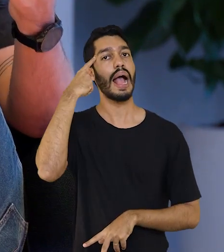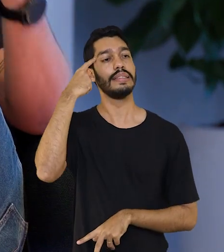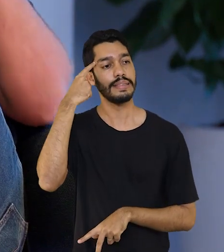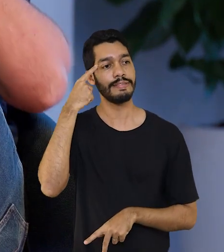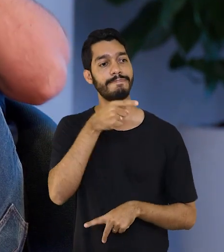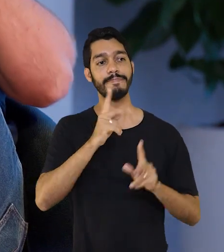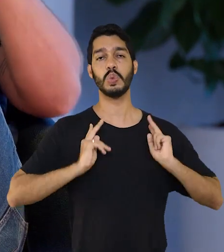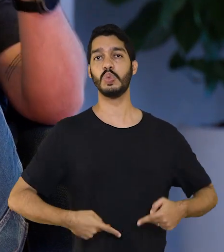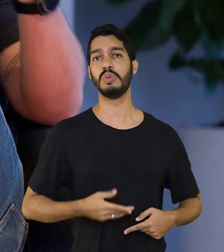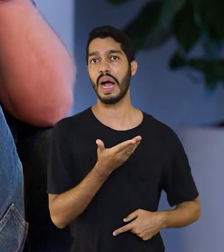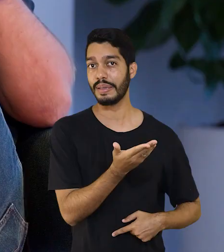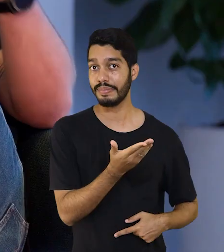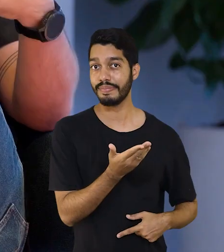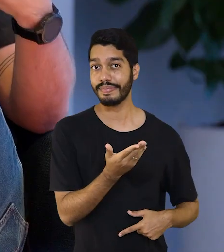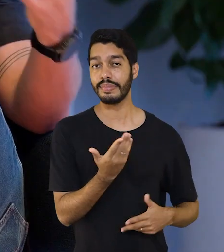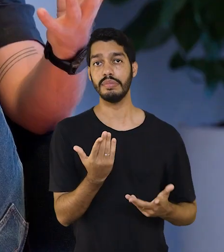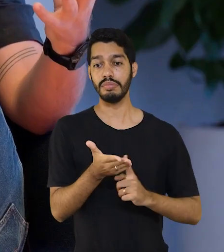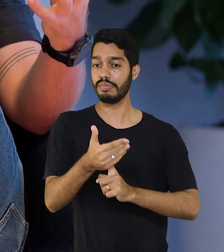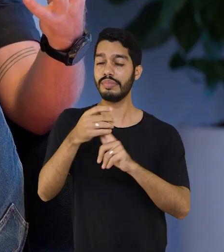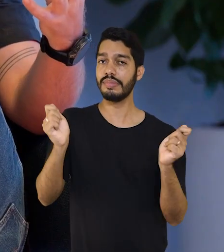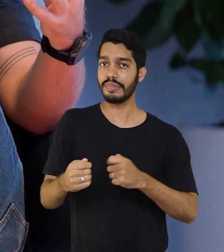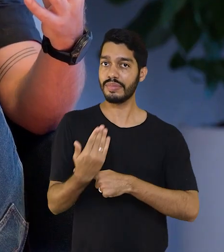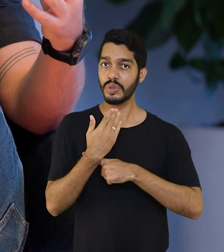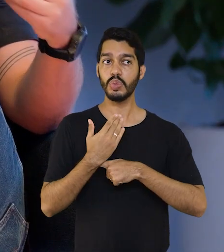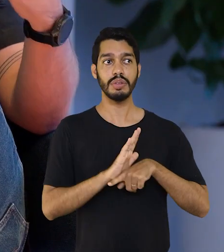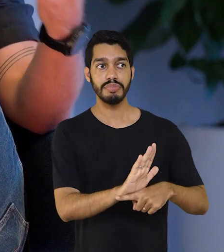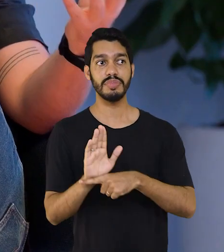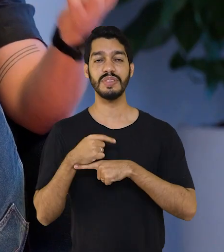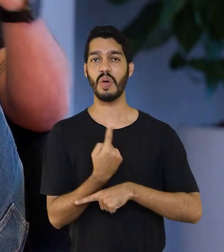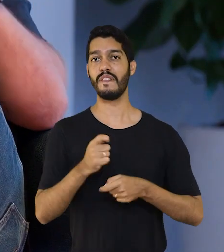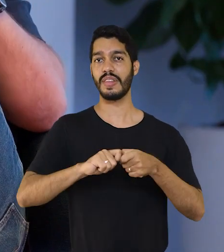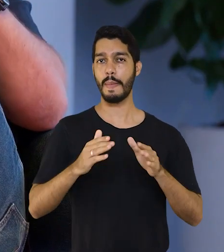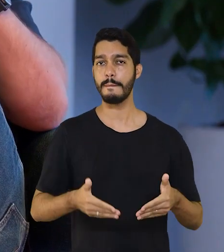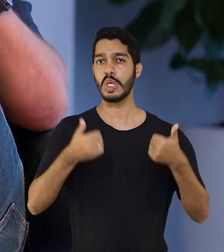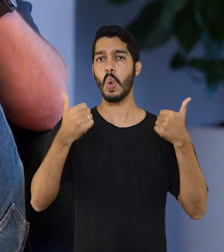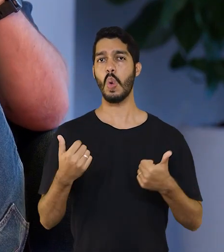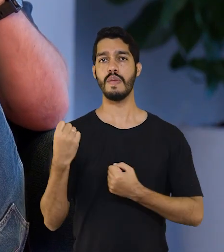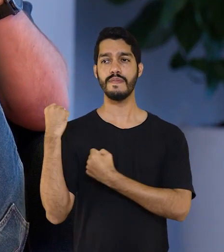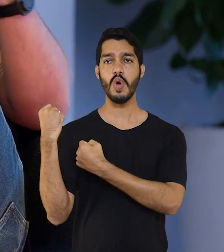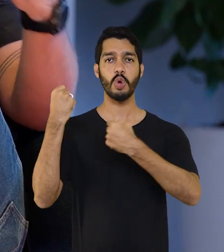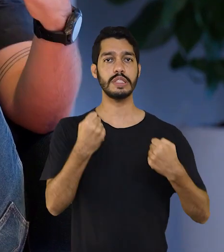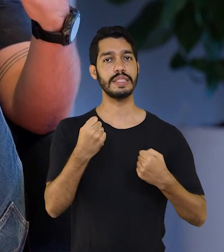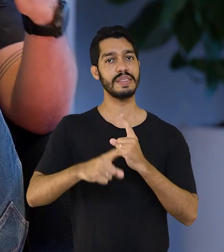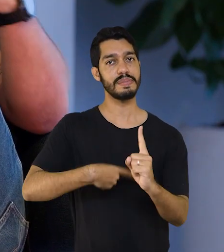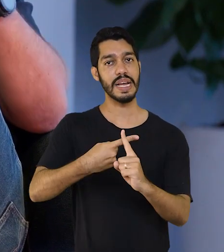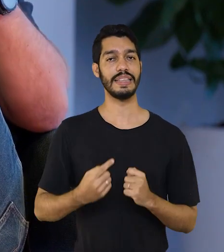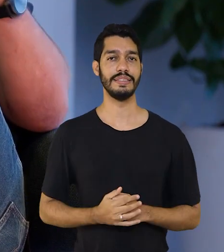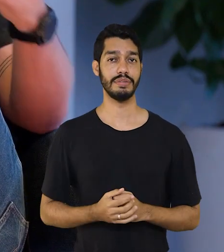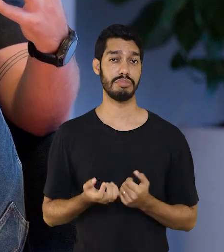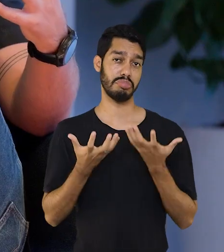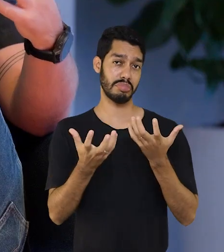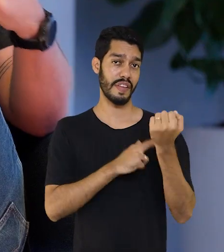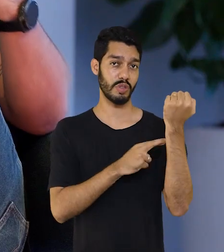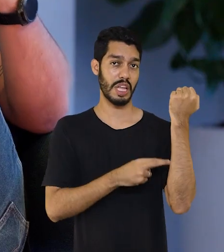e relevante, foi a gente partir do olhar humano e pensar como a tecnologia pode ajudar a gente a fazer isso melhor, com